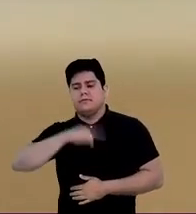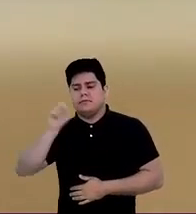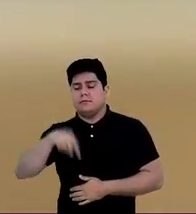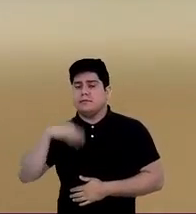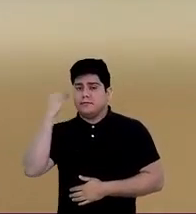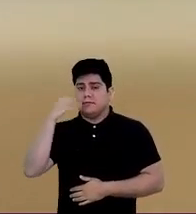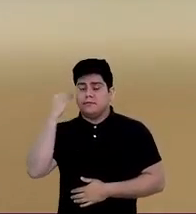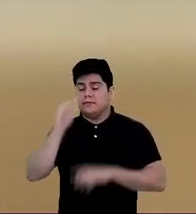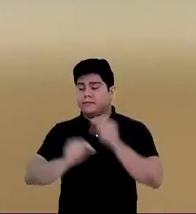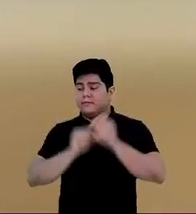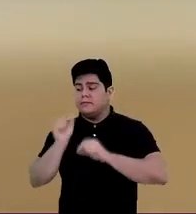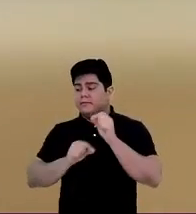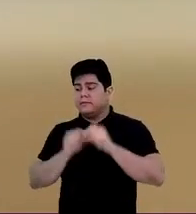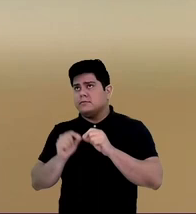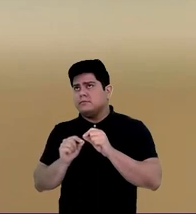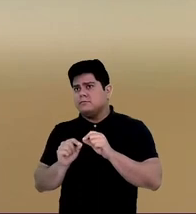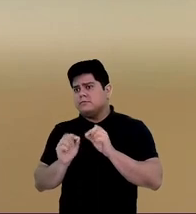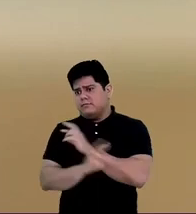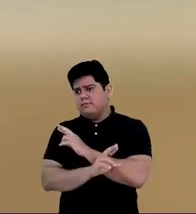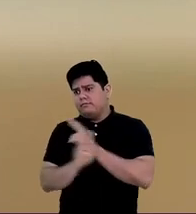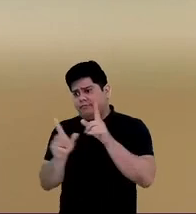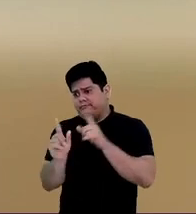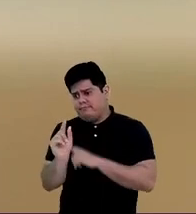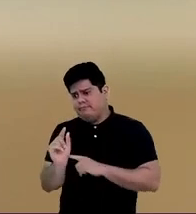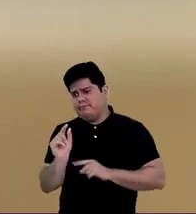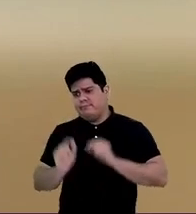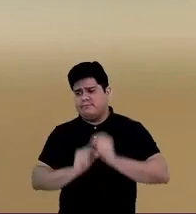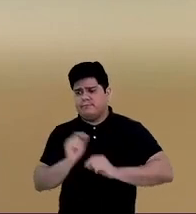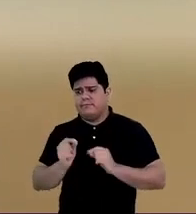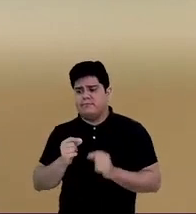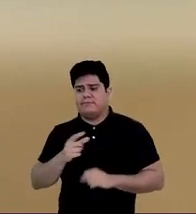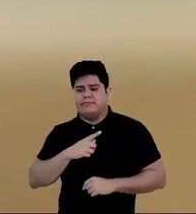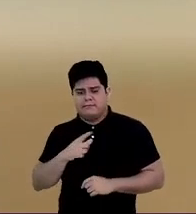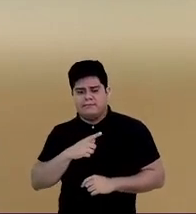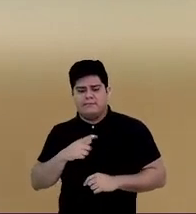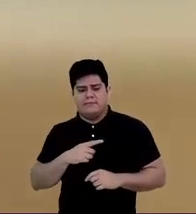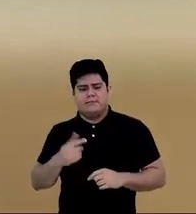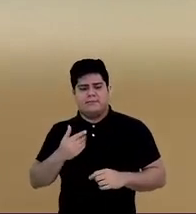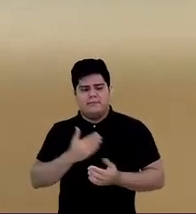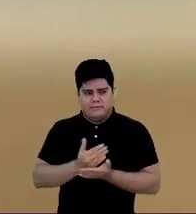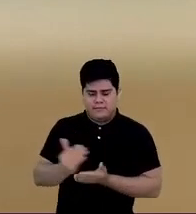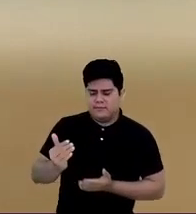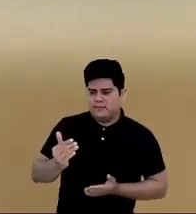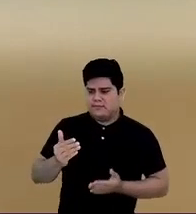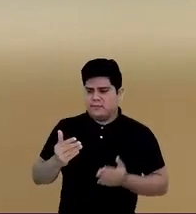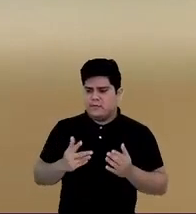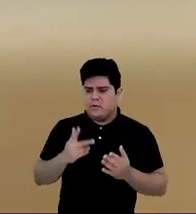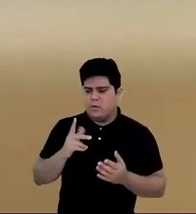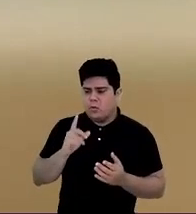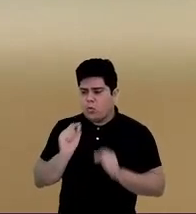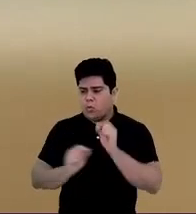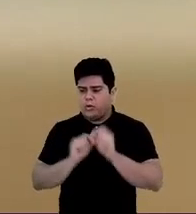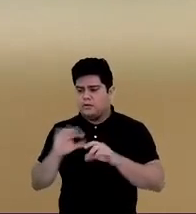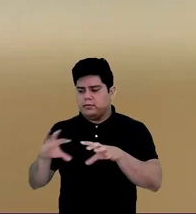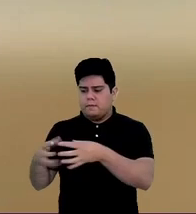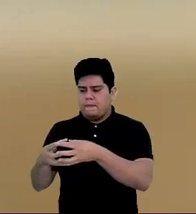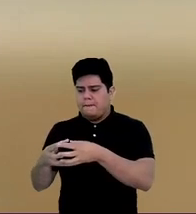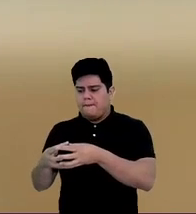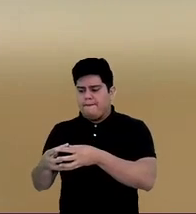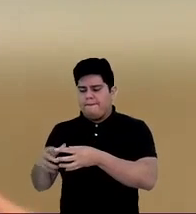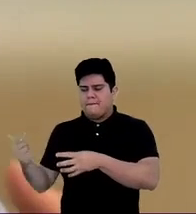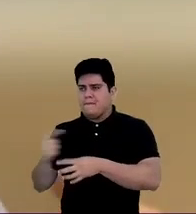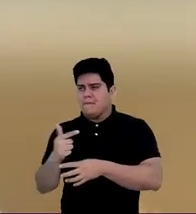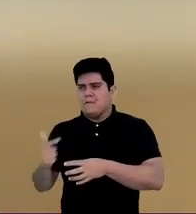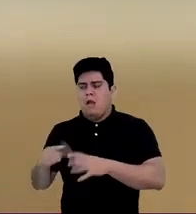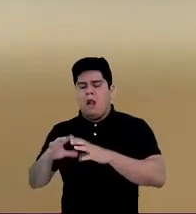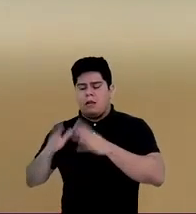experiência talvez um pouco diferente, que a gente optou desde o começo de não ter um grupo especialista em CAR-T. A